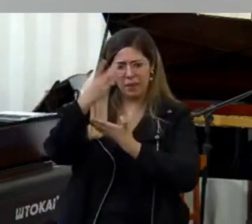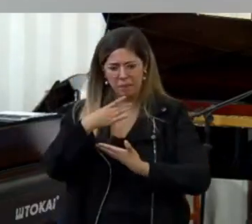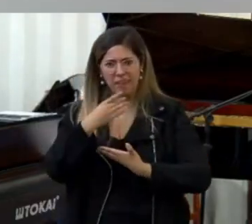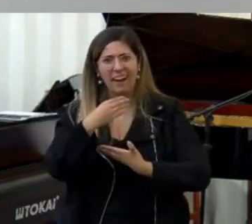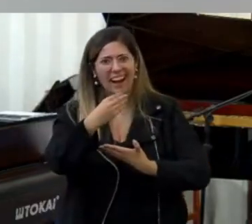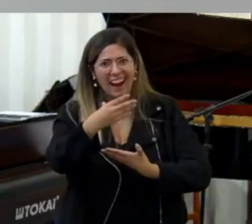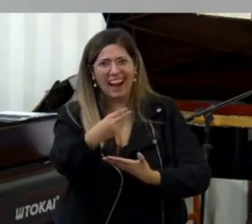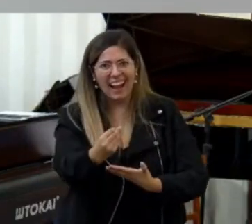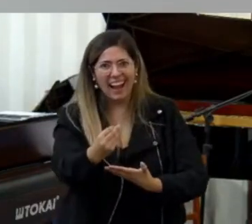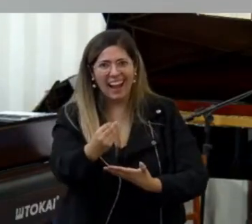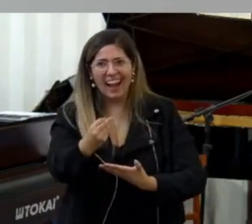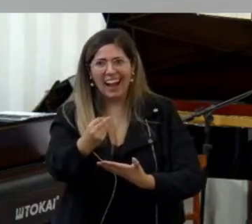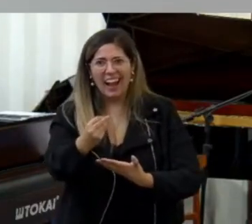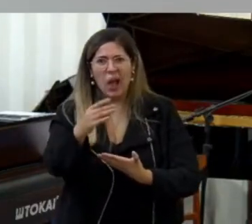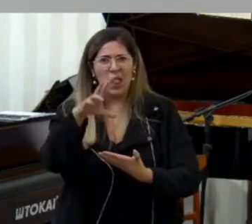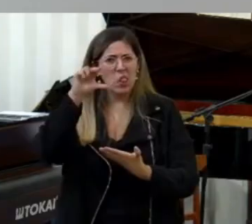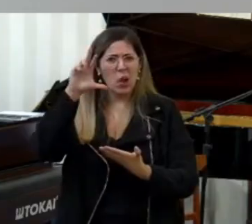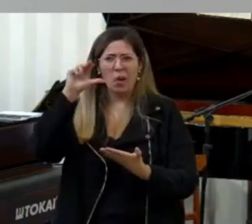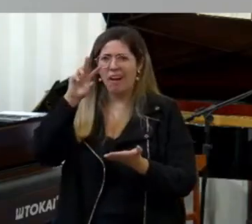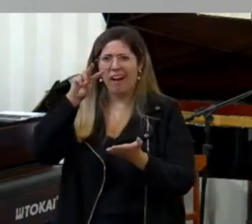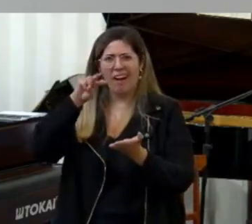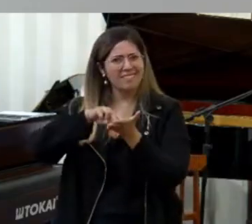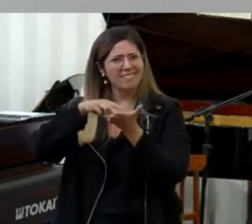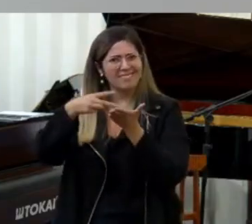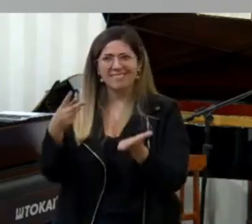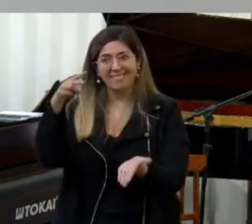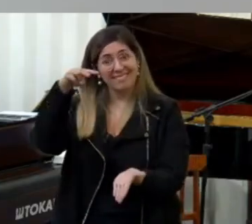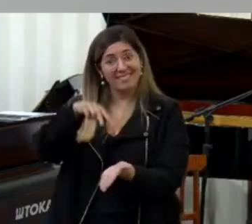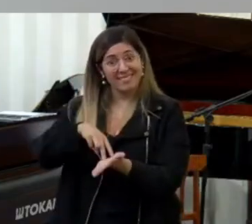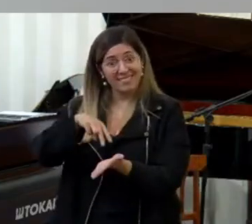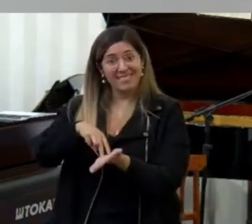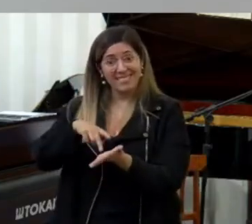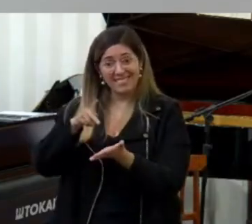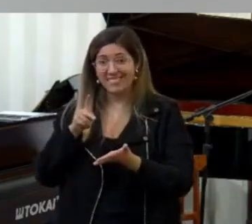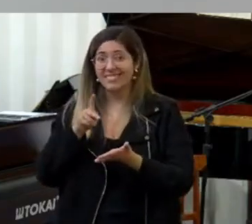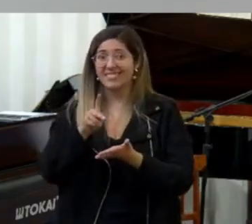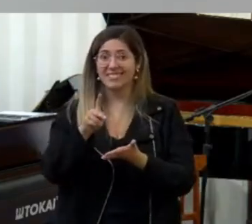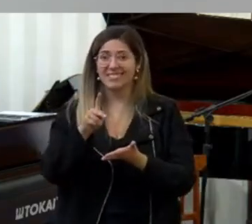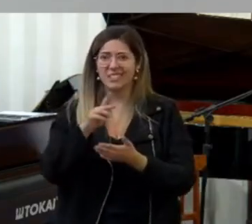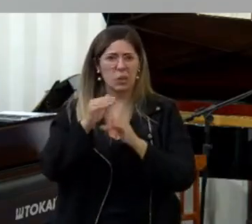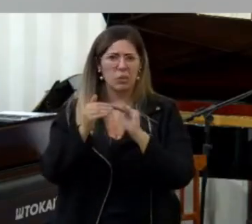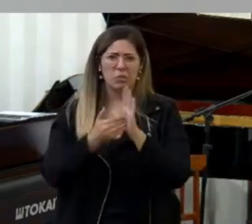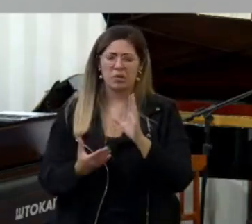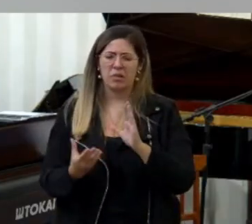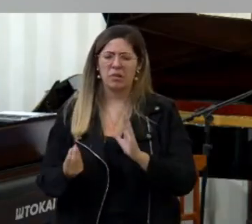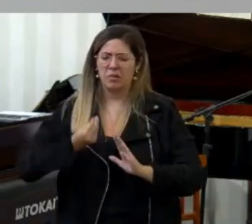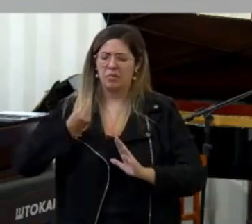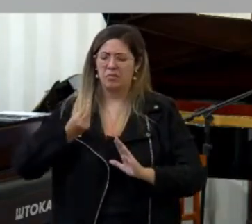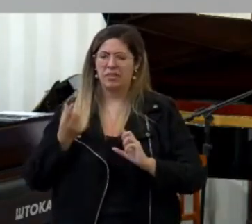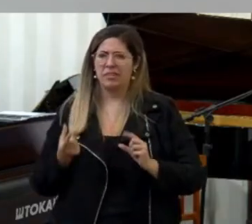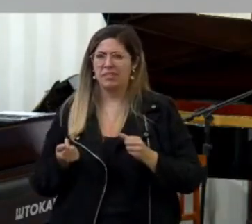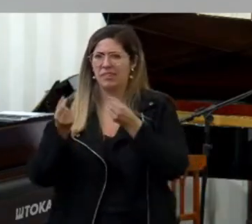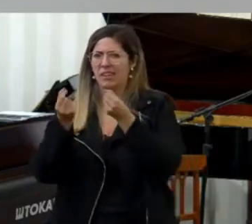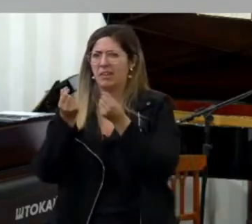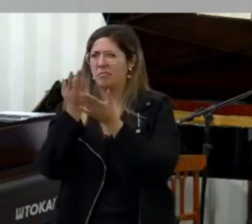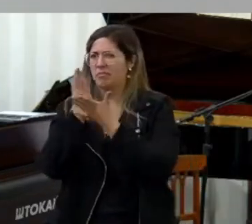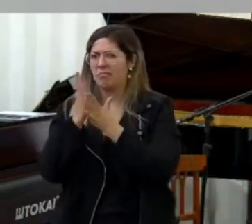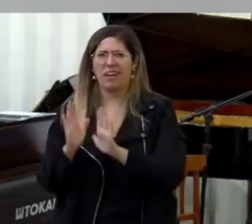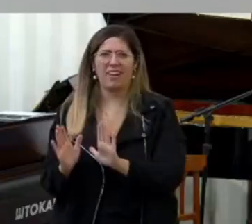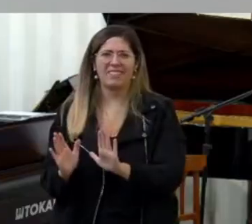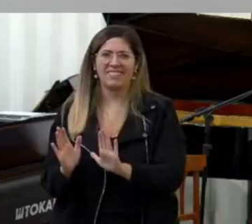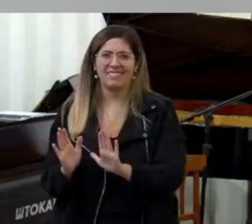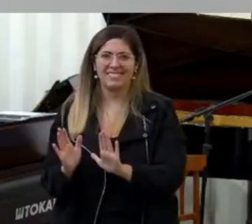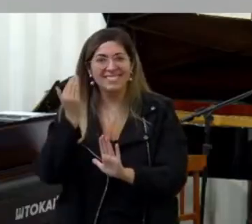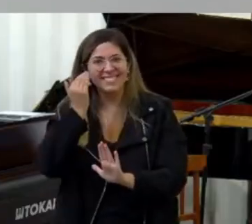herança jamais será destituído, ainda que perca tudo nessa vida. Quem não tem um caminho, quem não tem